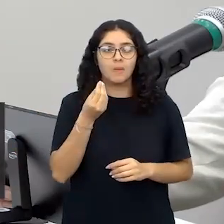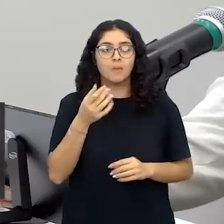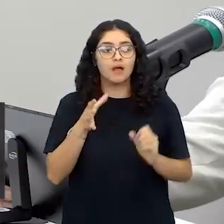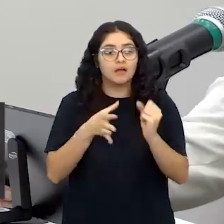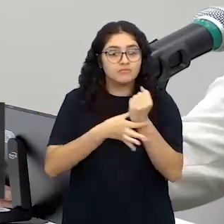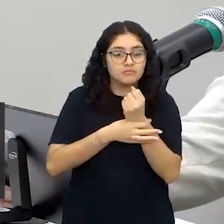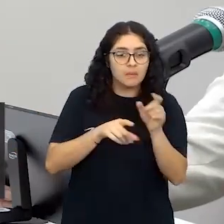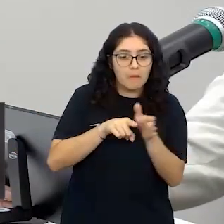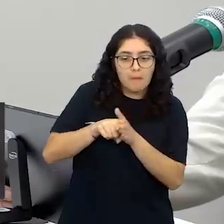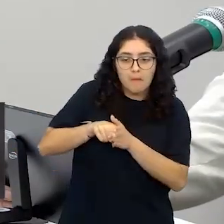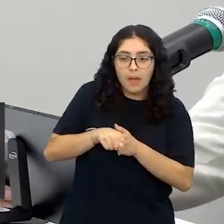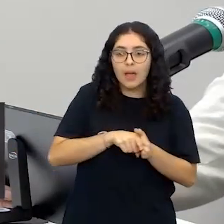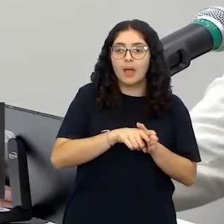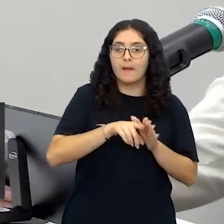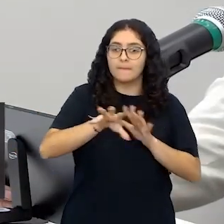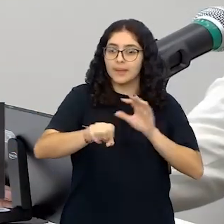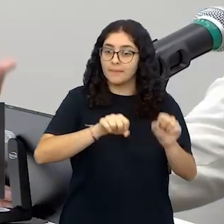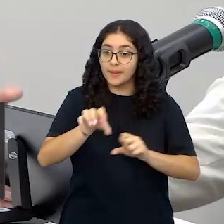garantir